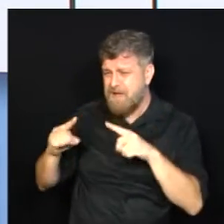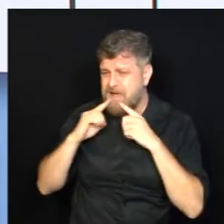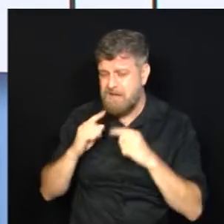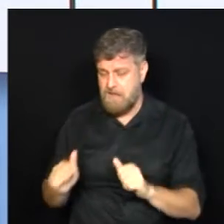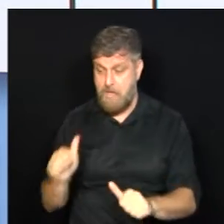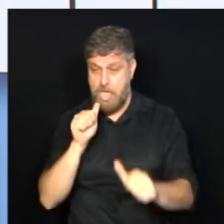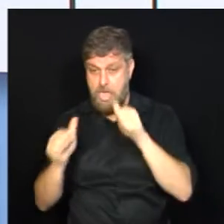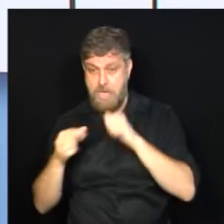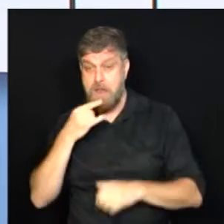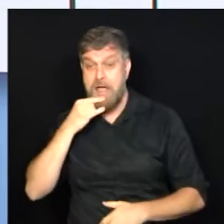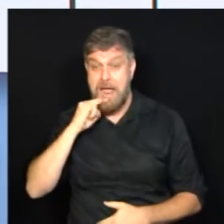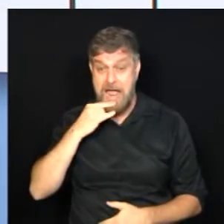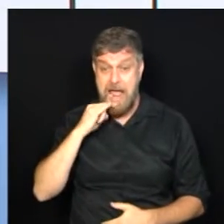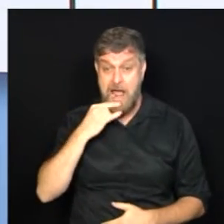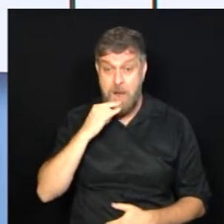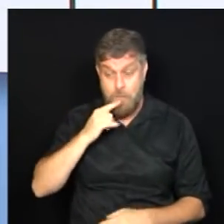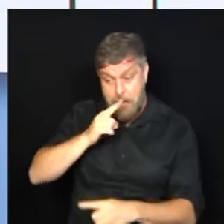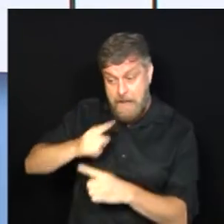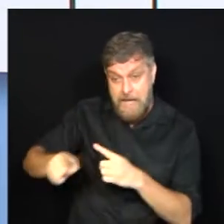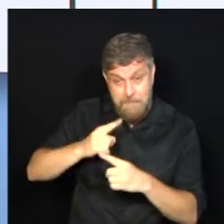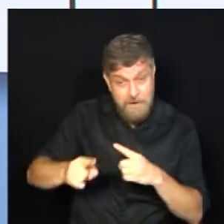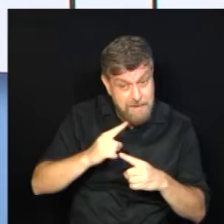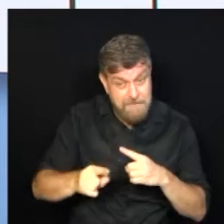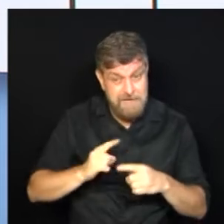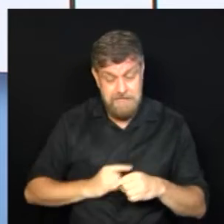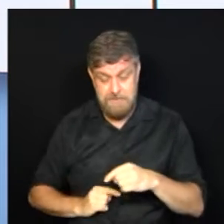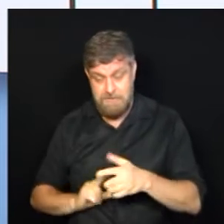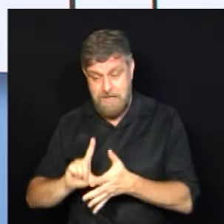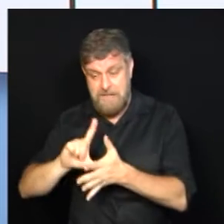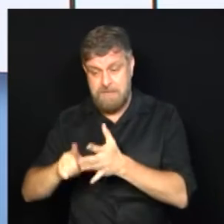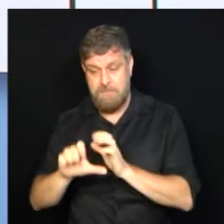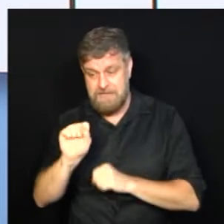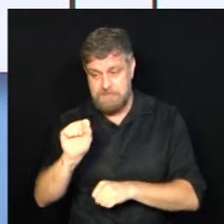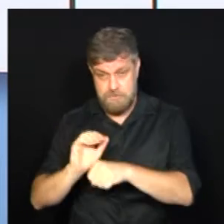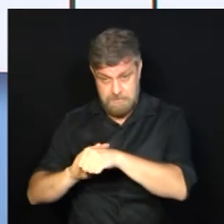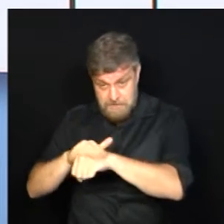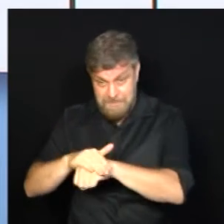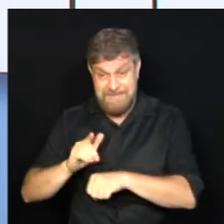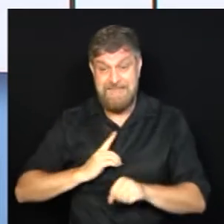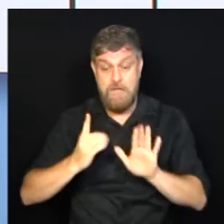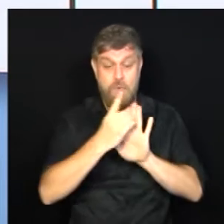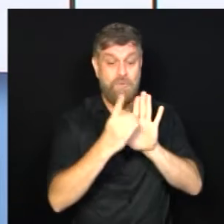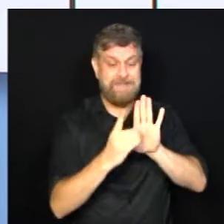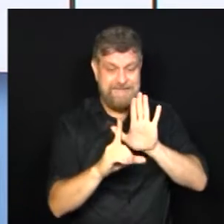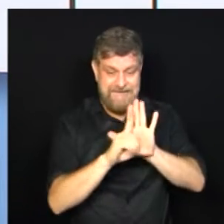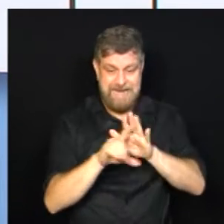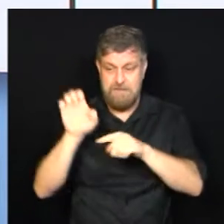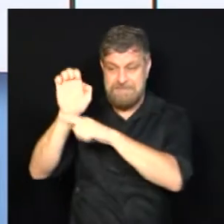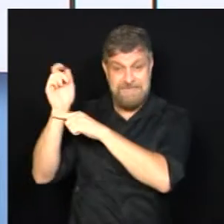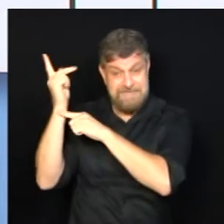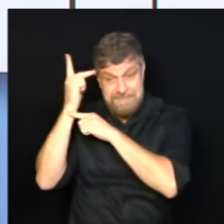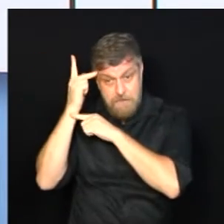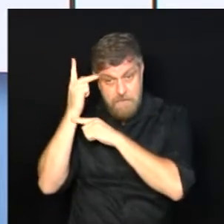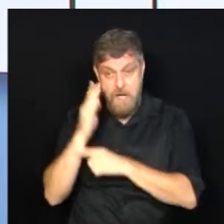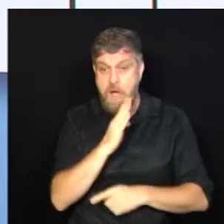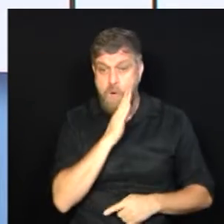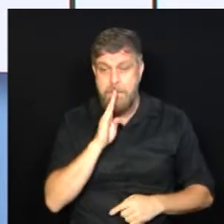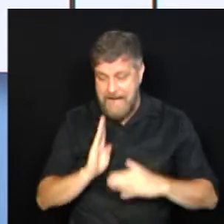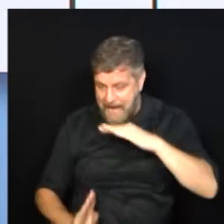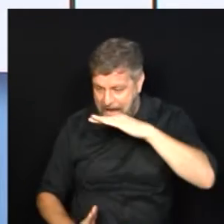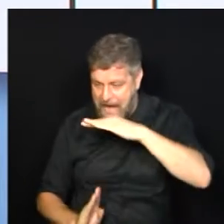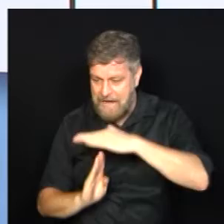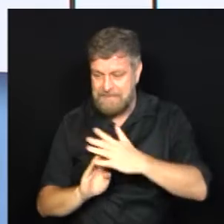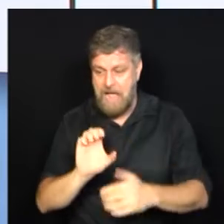bebida alcoólica. De acordo com o decreto estadual, os bares ficam abertos até